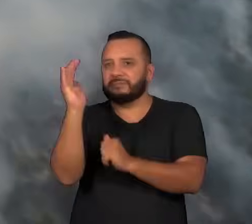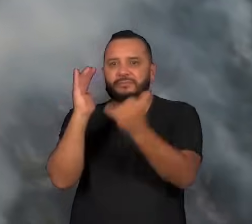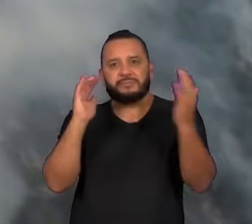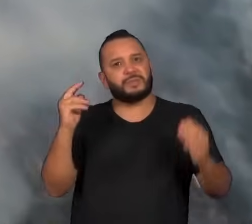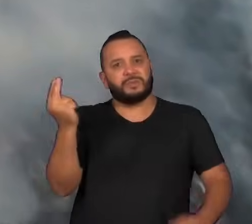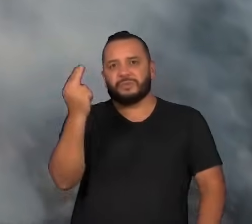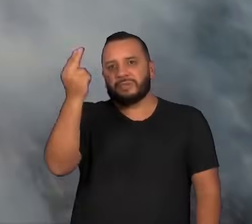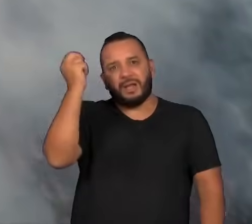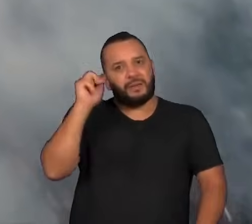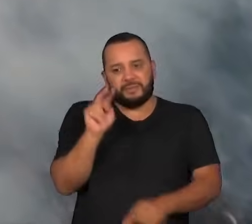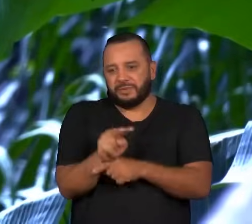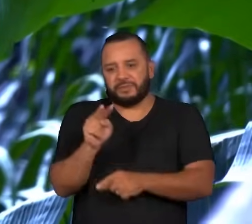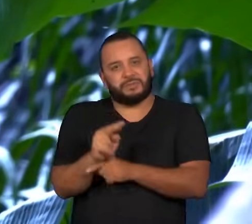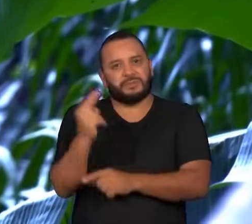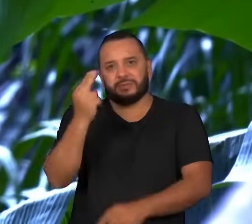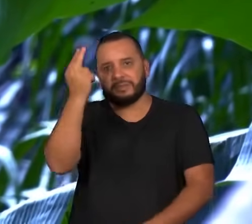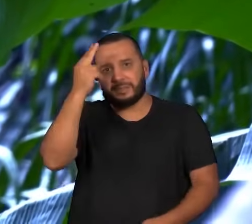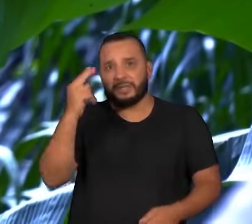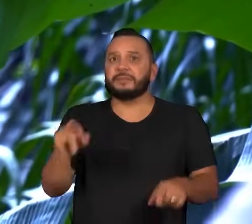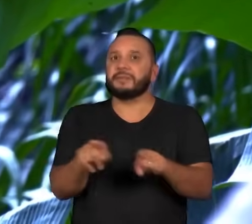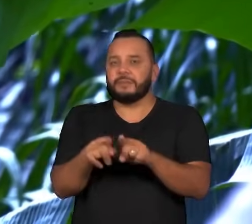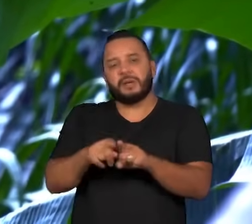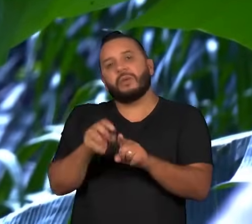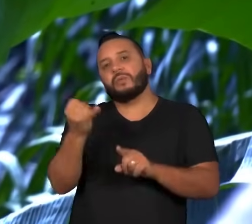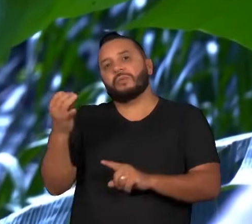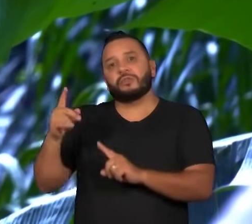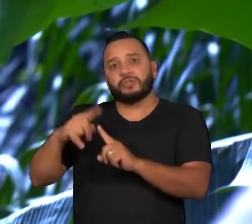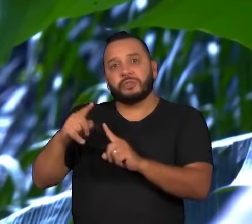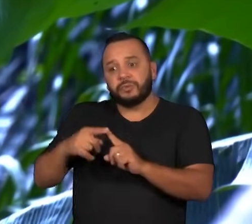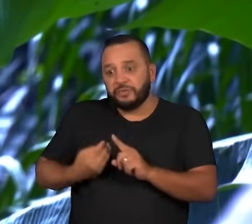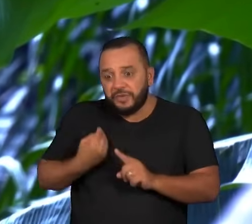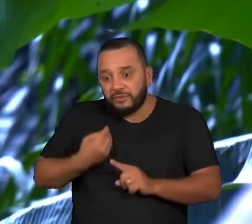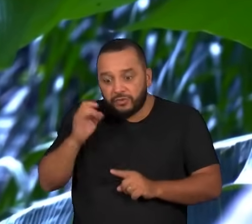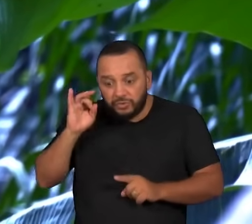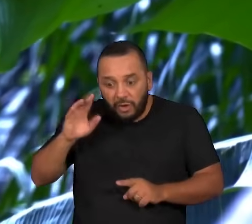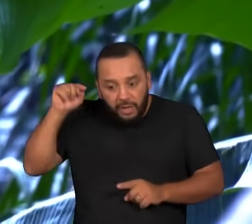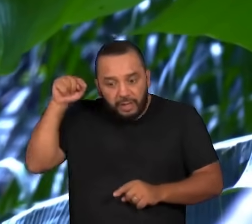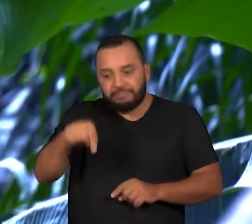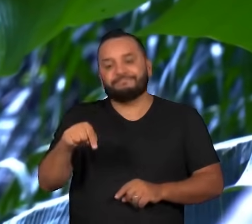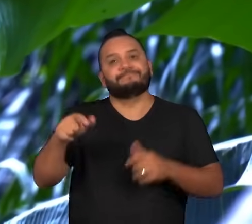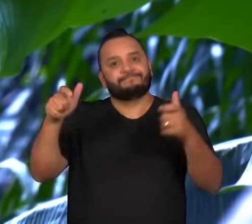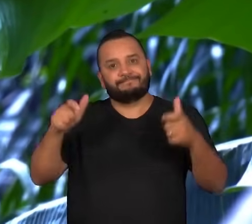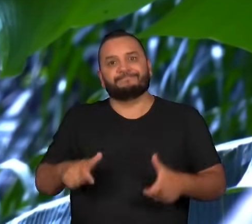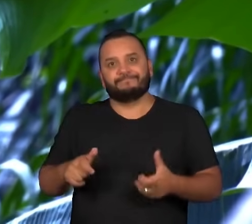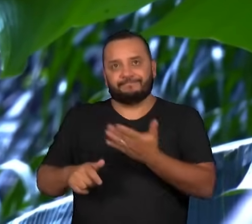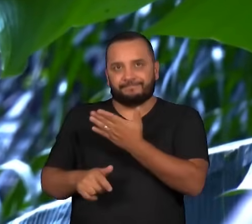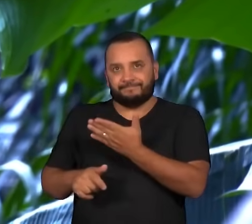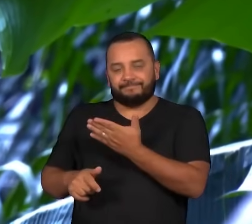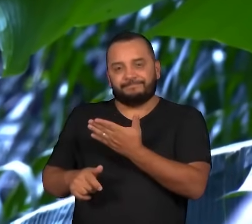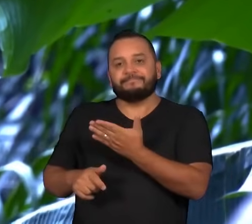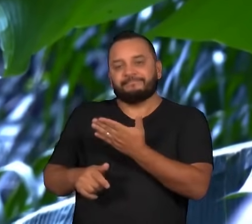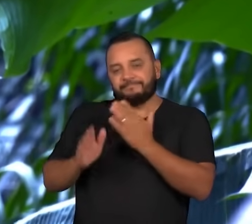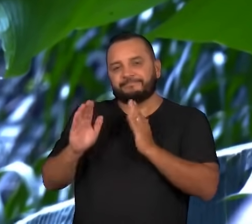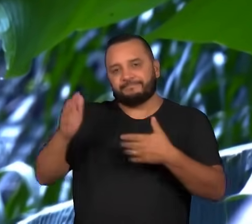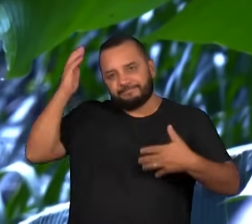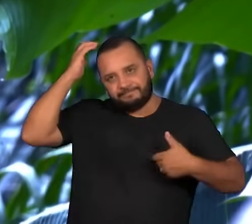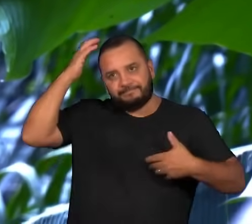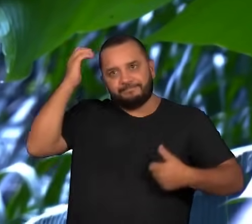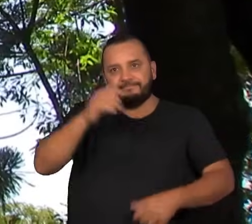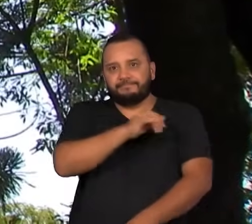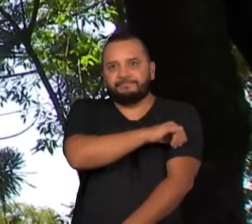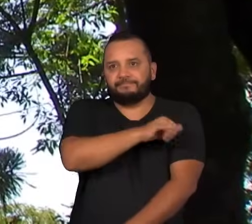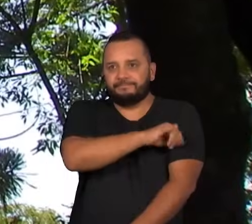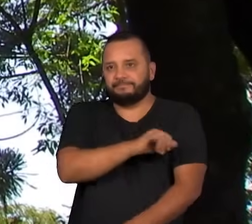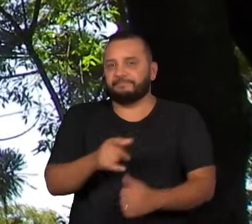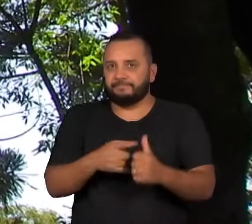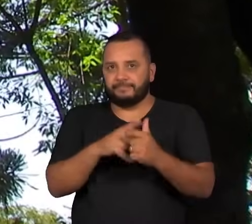nativos, incluindo espécies endêmicas que só existem aqui, como o mico-leão dourado, que vive no Rio de Janeiro,